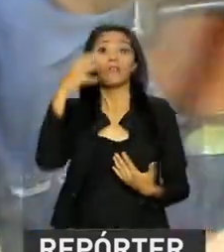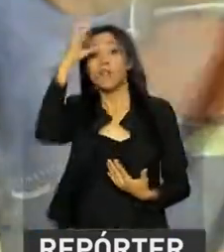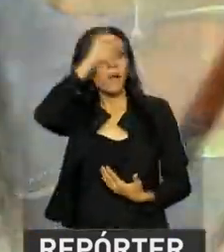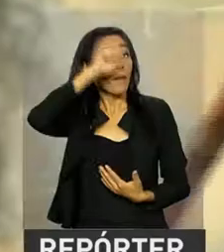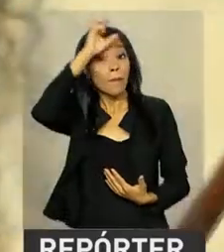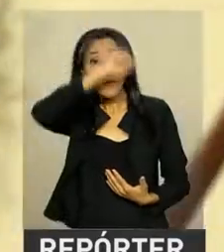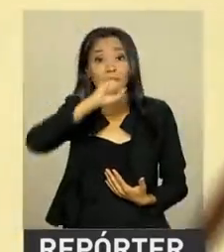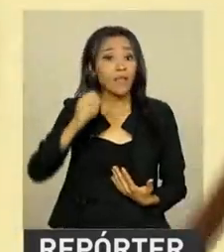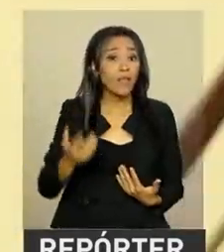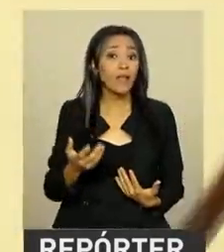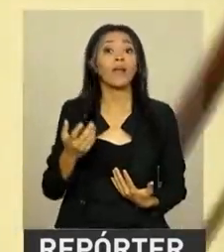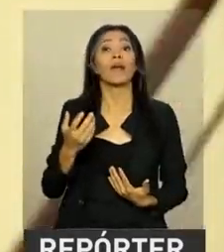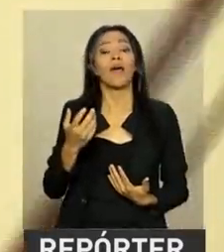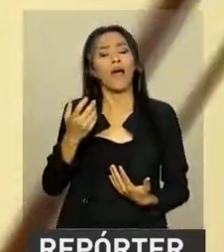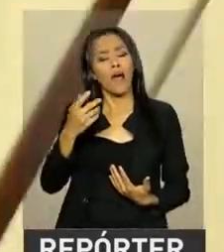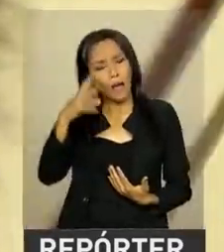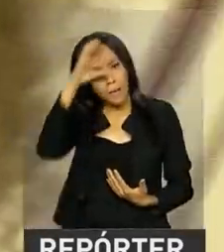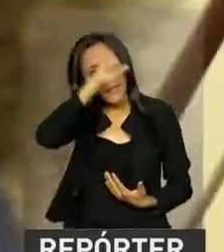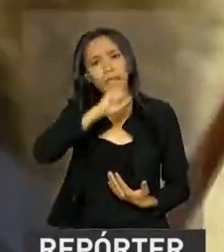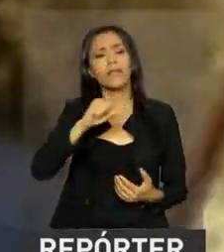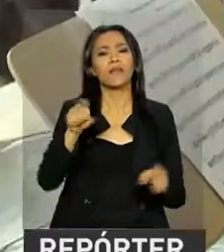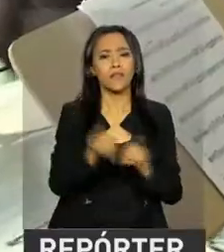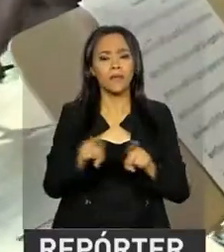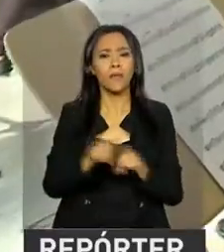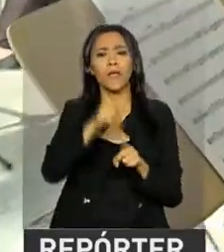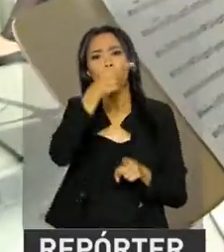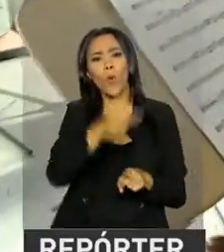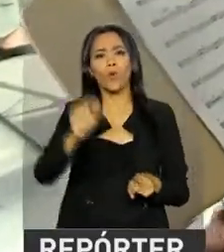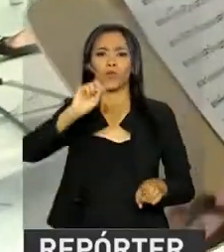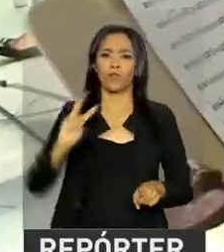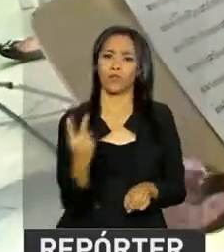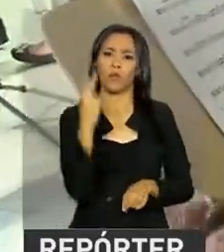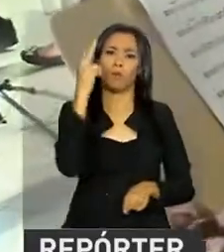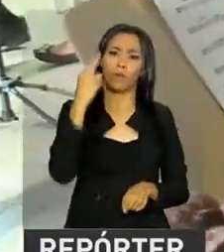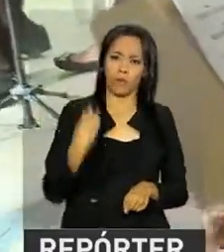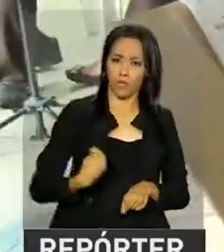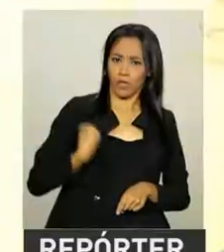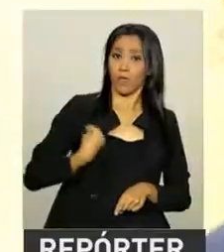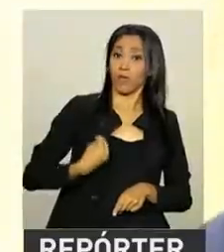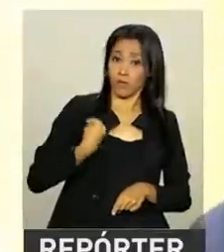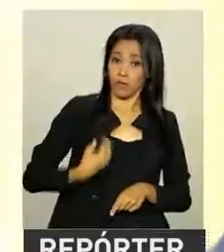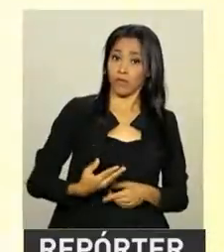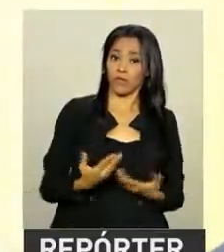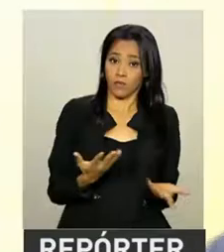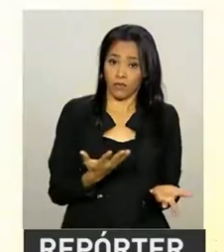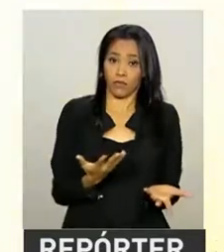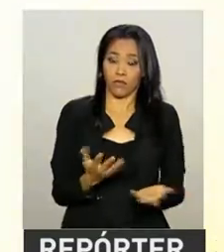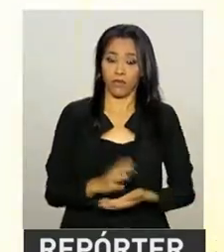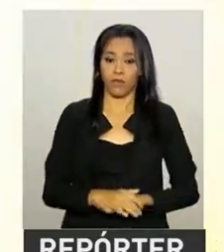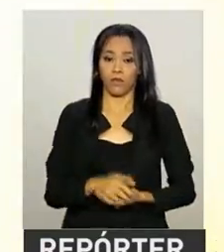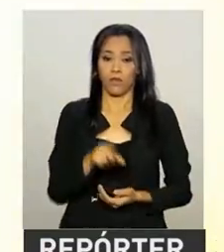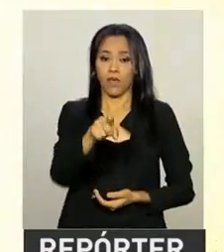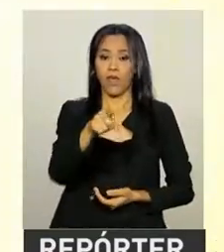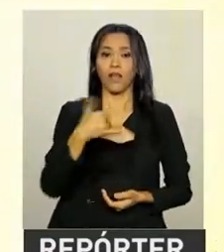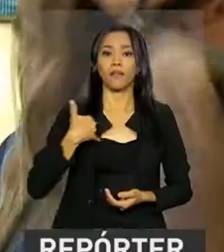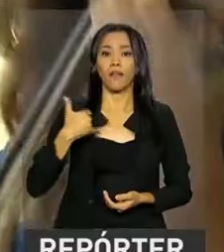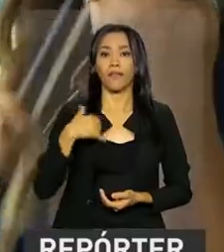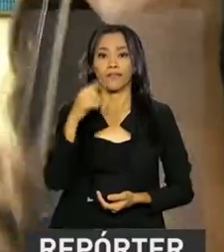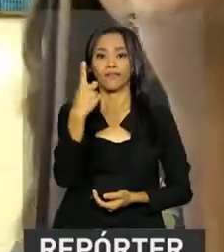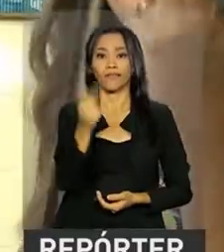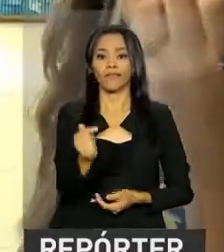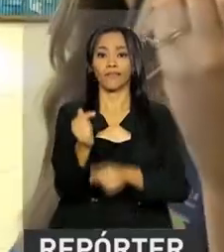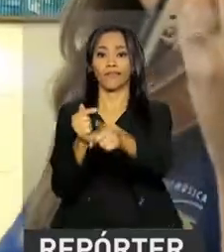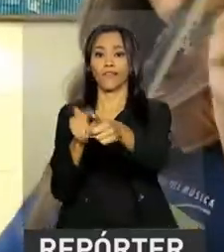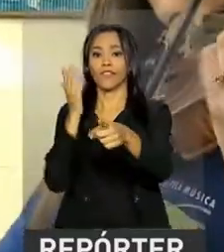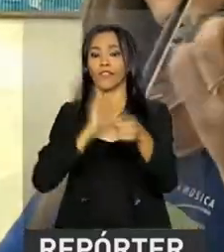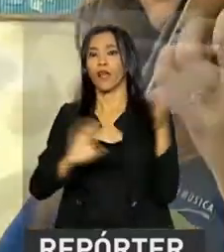música, você aprende também valores que vão ser muito importantes para a sua vida enquanto cidadão. Mariana tem apenas 17 anos, mas já